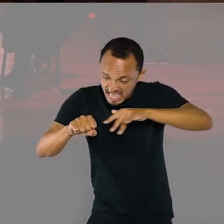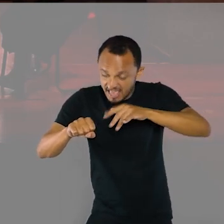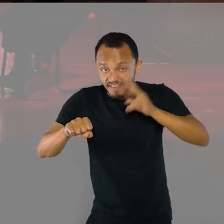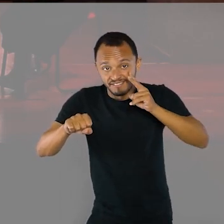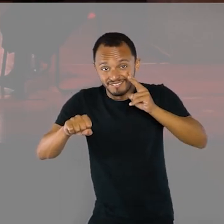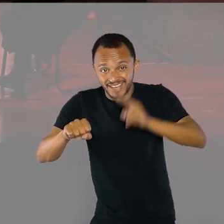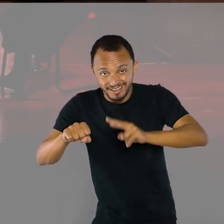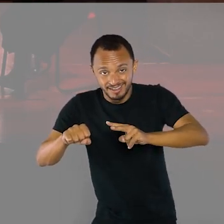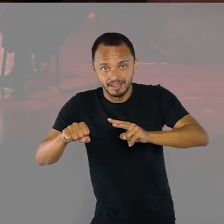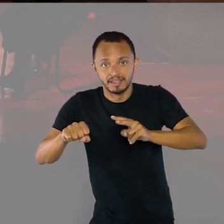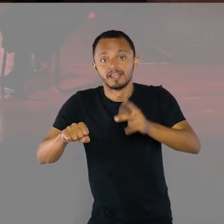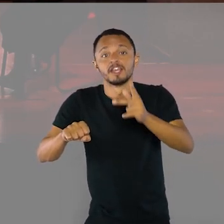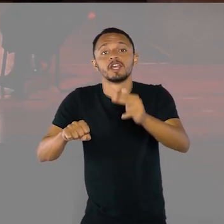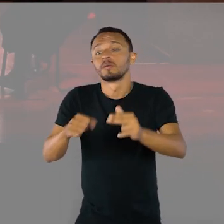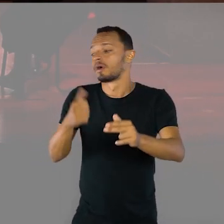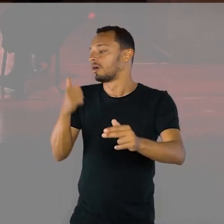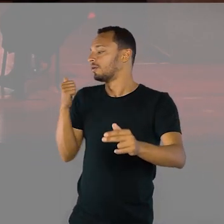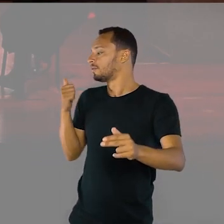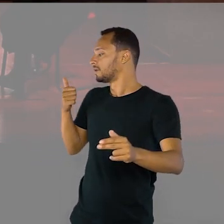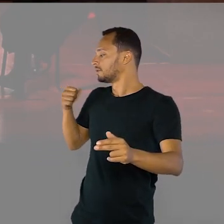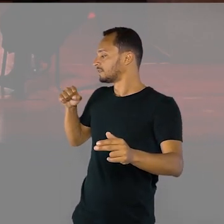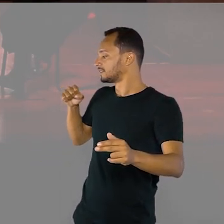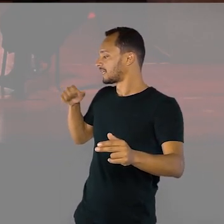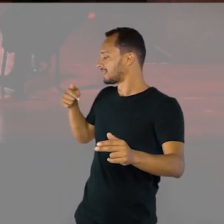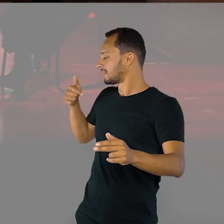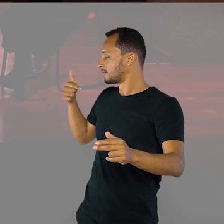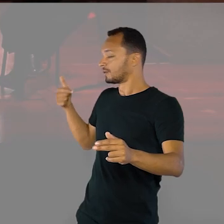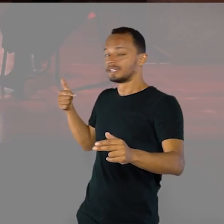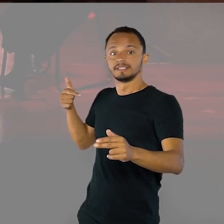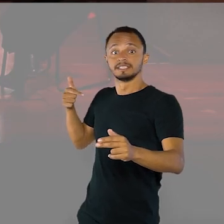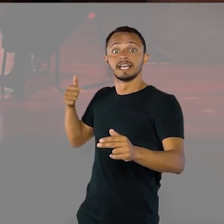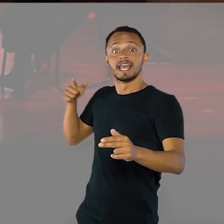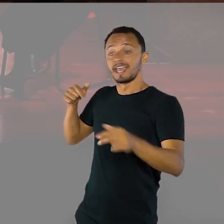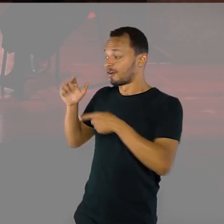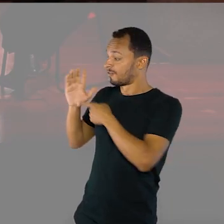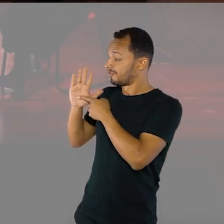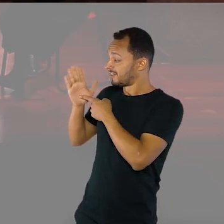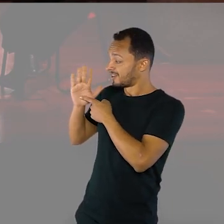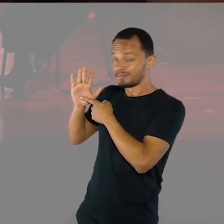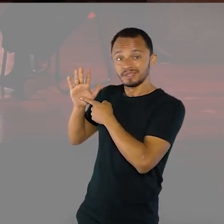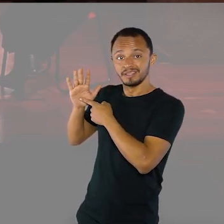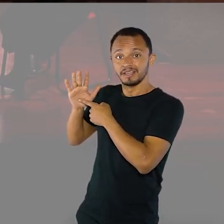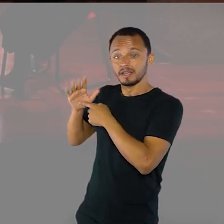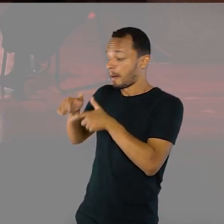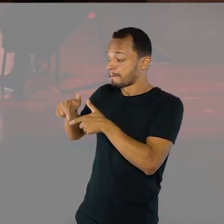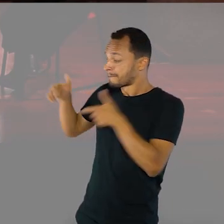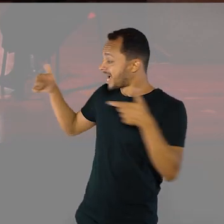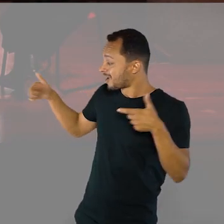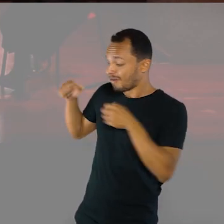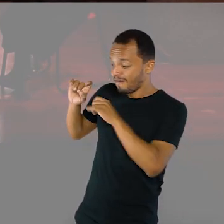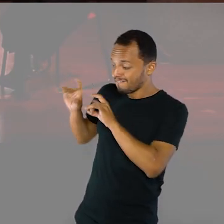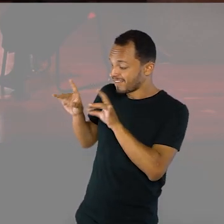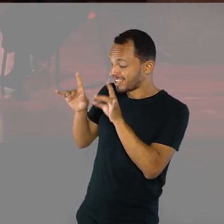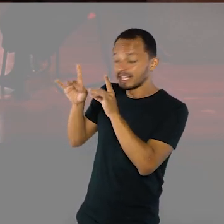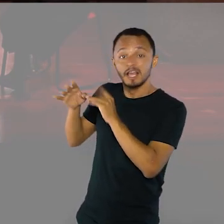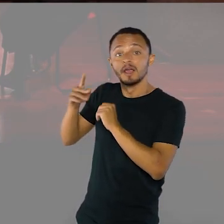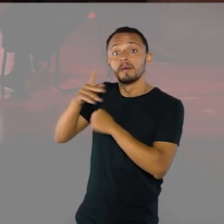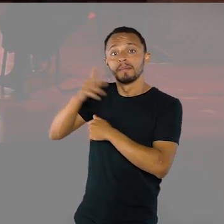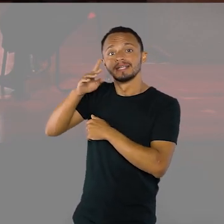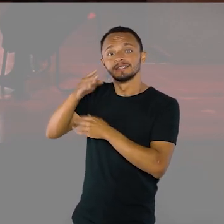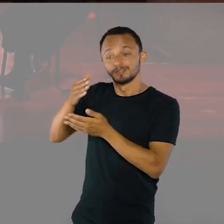como em 72 se disse que Independência ou Morte foi o filme de maior bilheteria, mas os estudantes foram obrigados a ver o filme. Eu